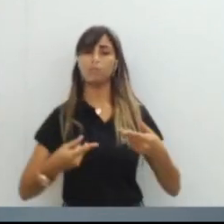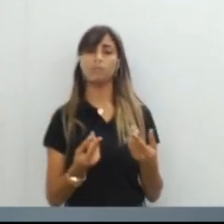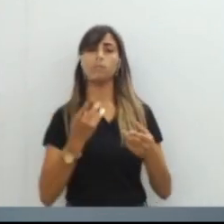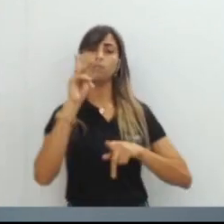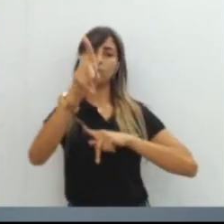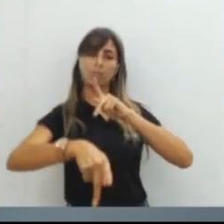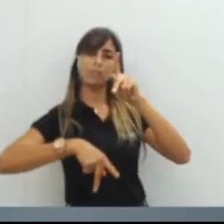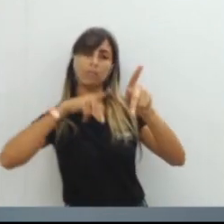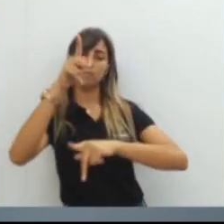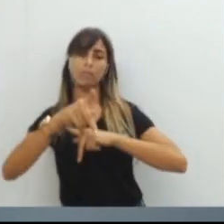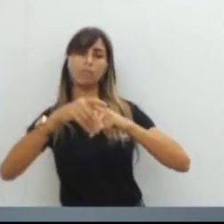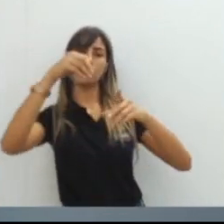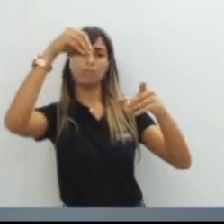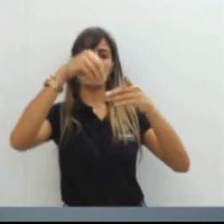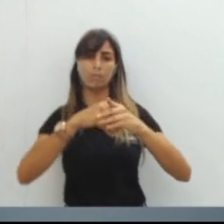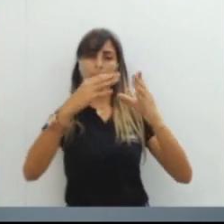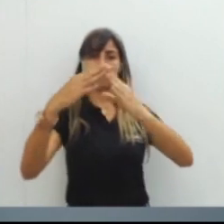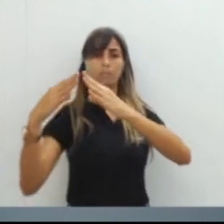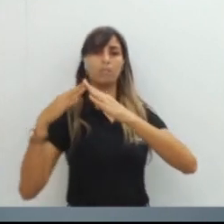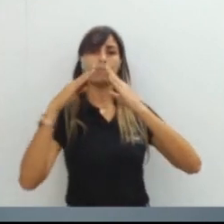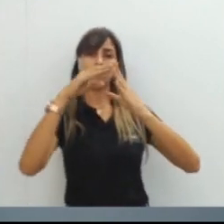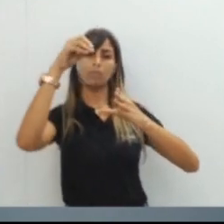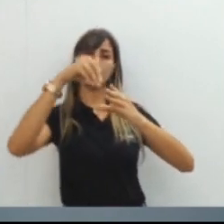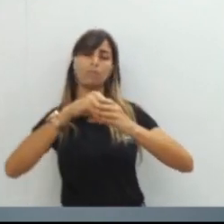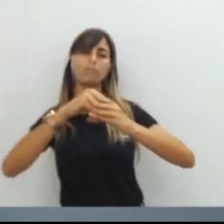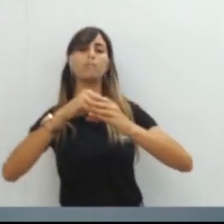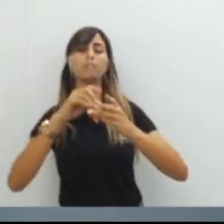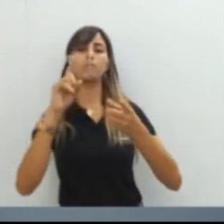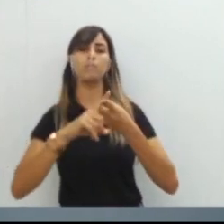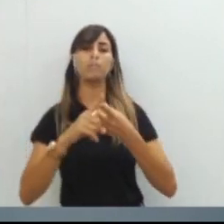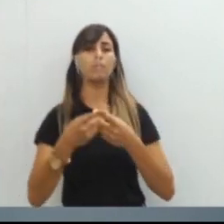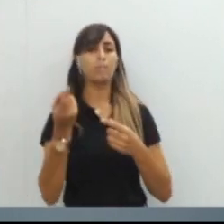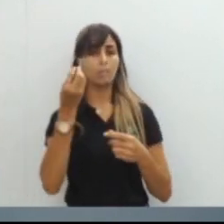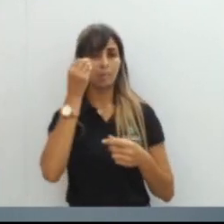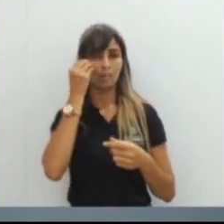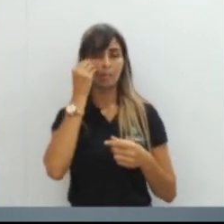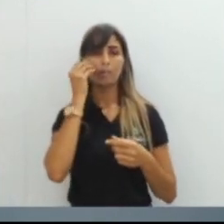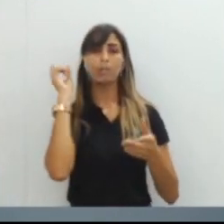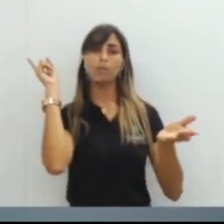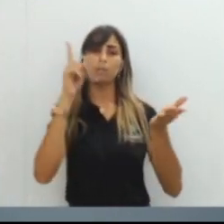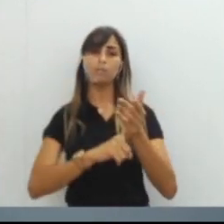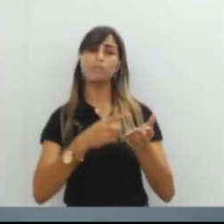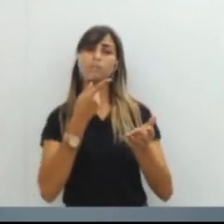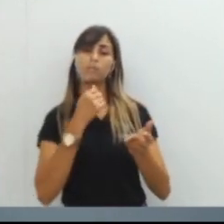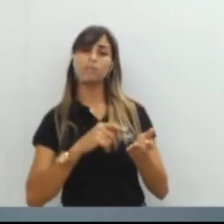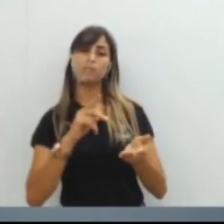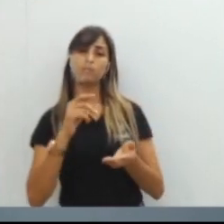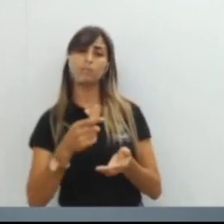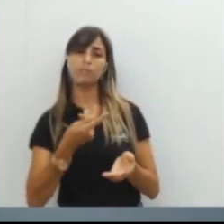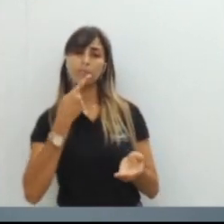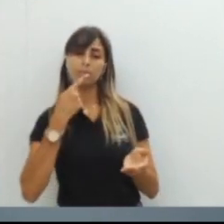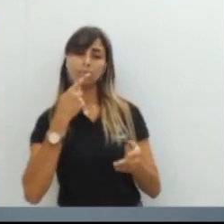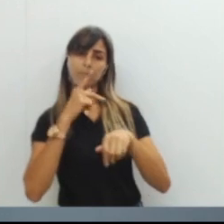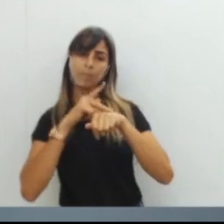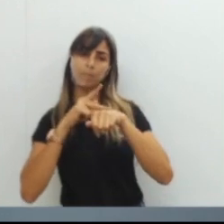populações, habitats e ecossistema. Observe que eu marquei aí em negrito porções